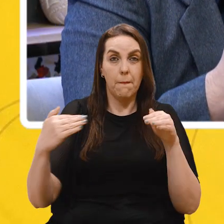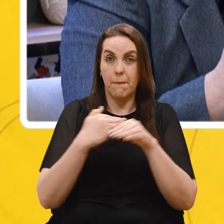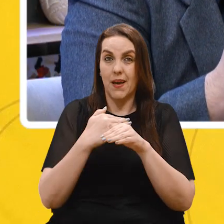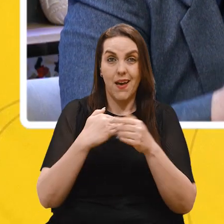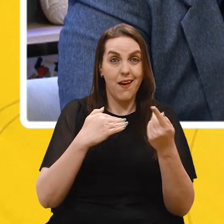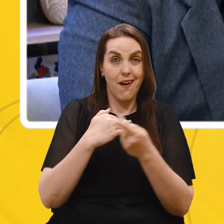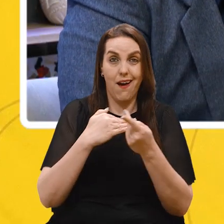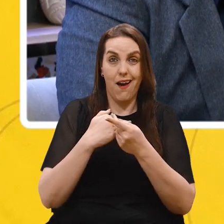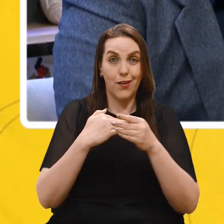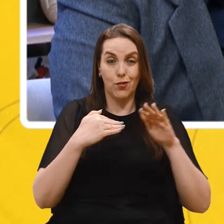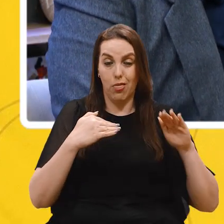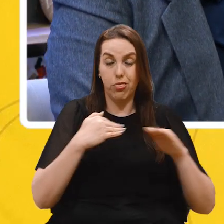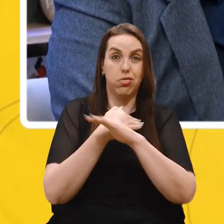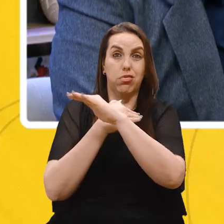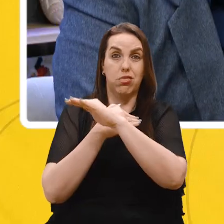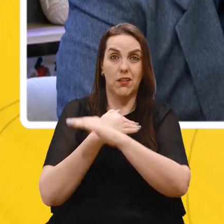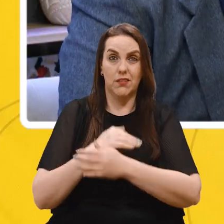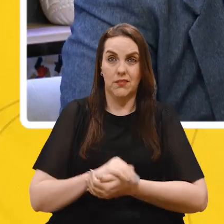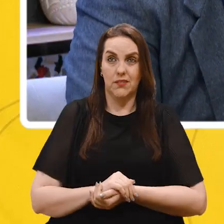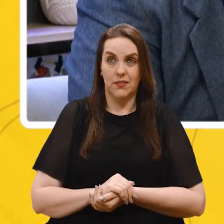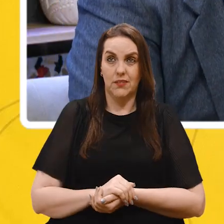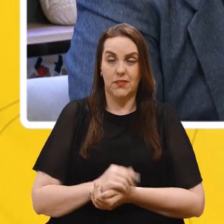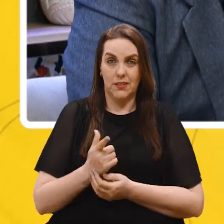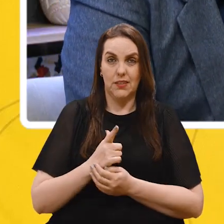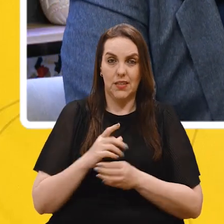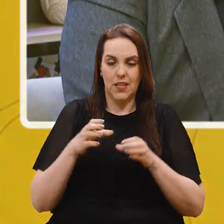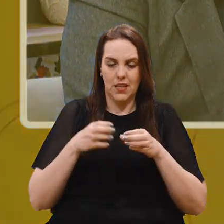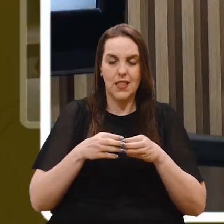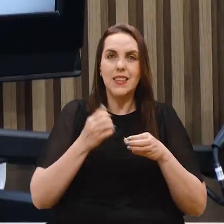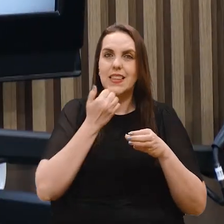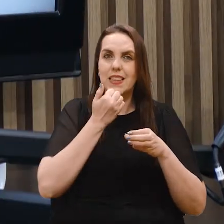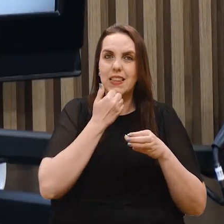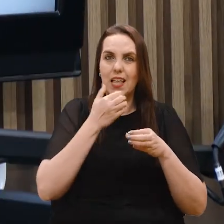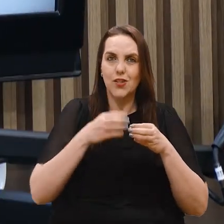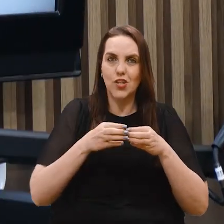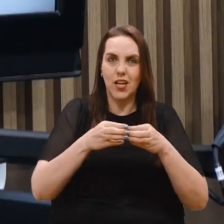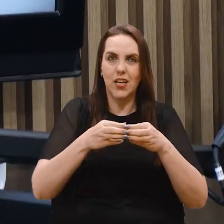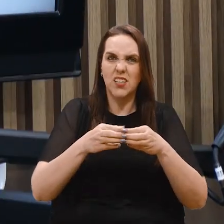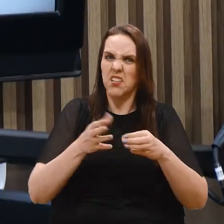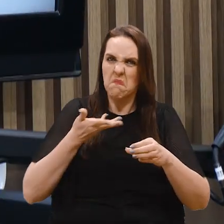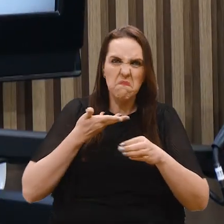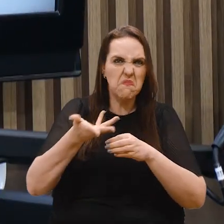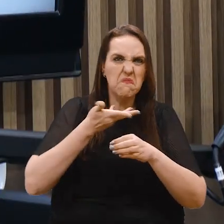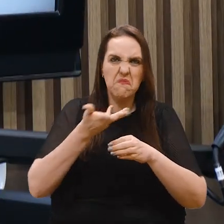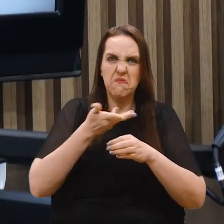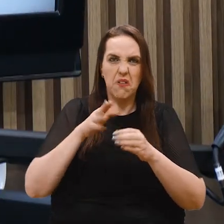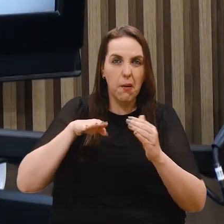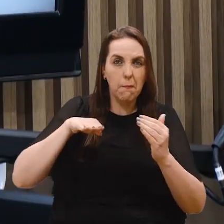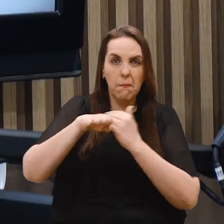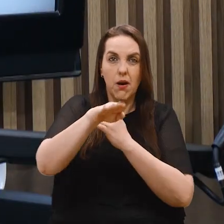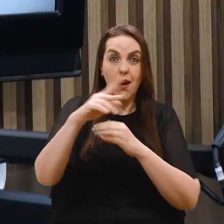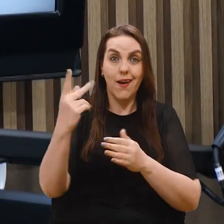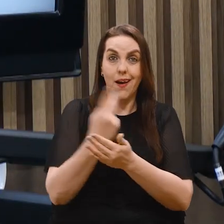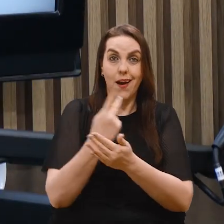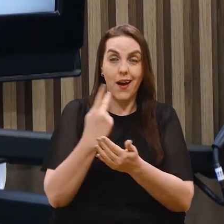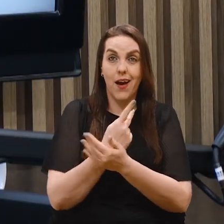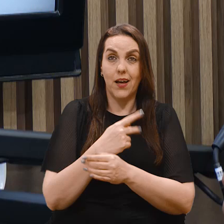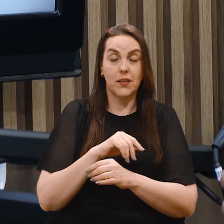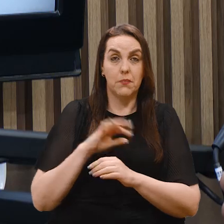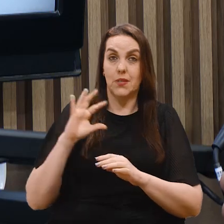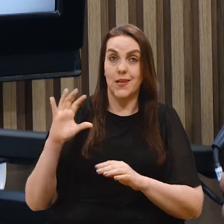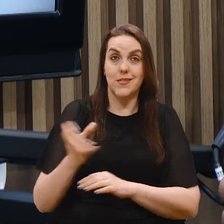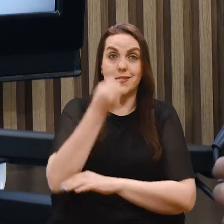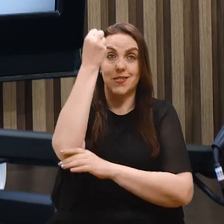na contramão. Isso, ele sai dos tachões ali, né? E toca na contramão. Parecia que ele estava tendo que salvar